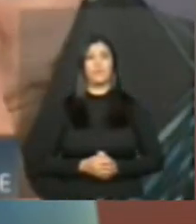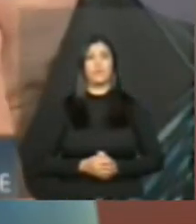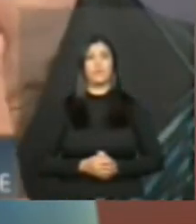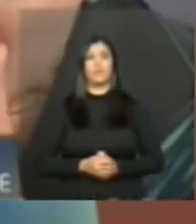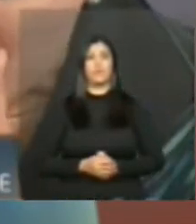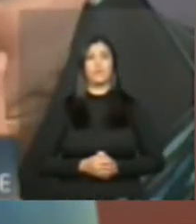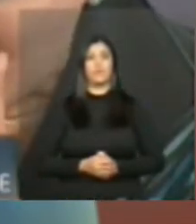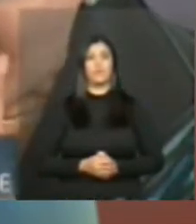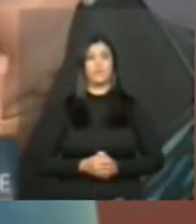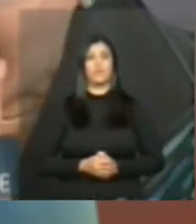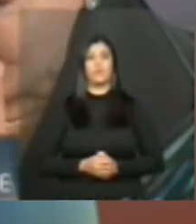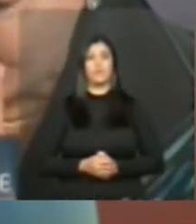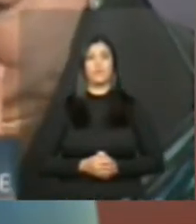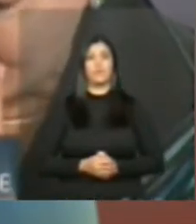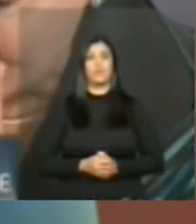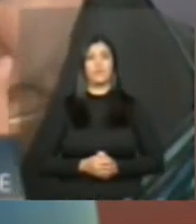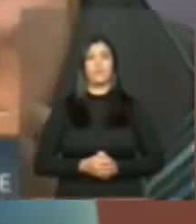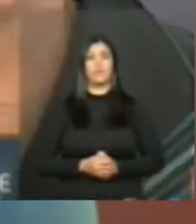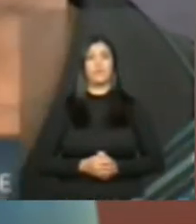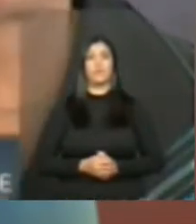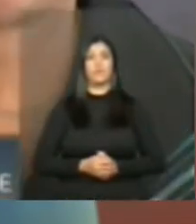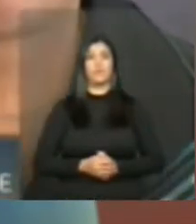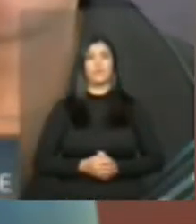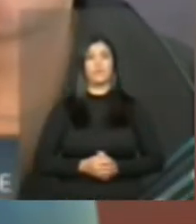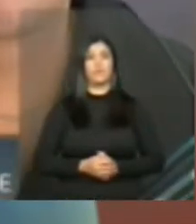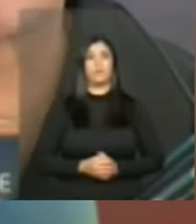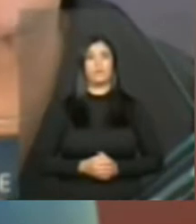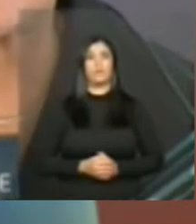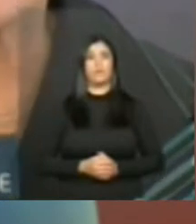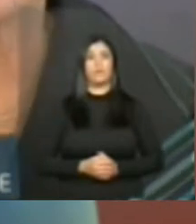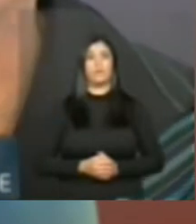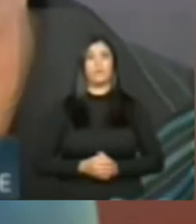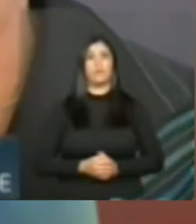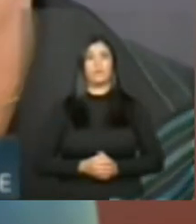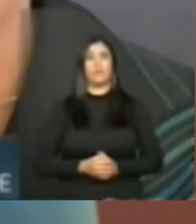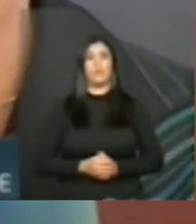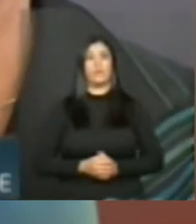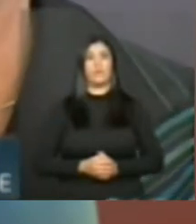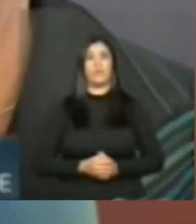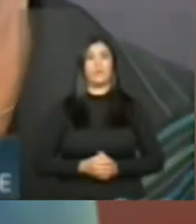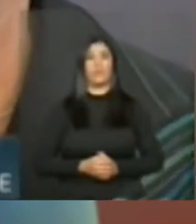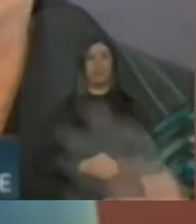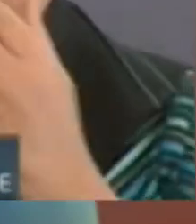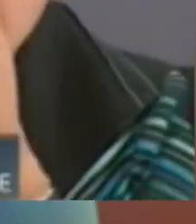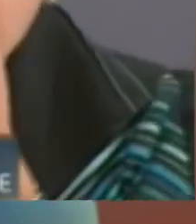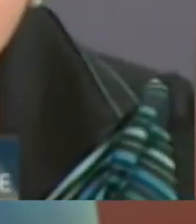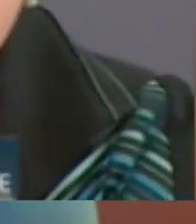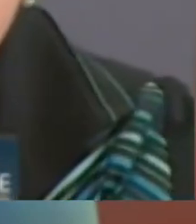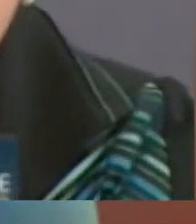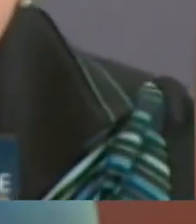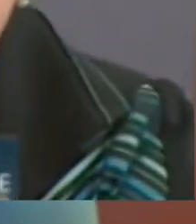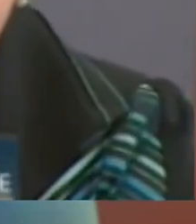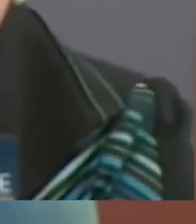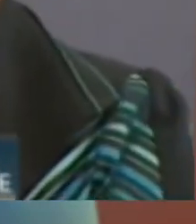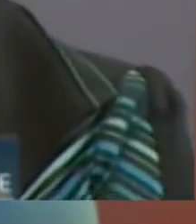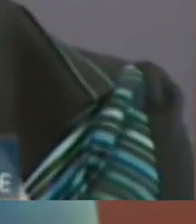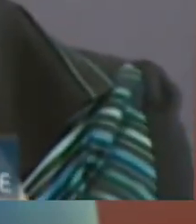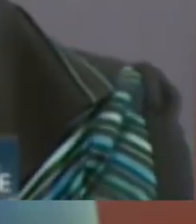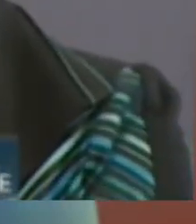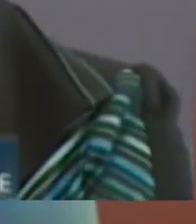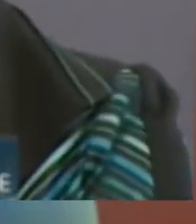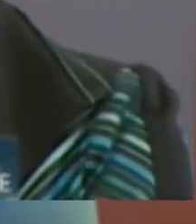a ditadura você emocionar Dilma disse que o Brasil merecia a verdade que as novas gerações mereciam a